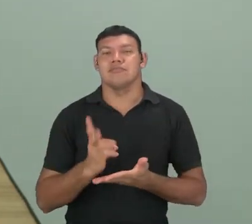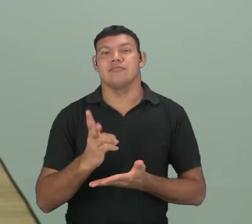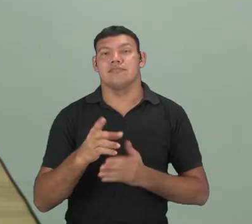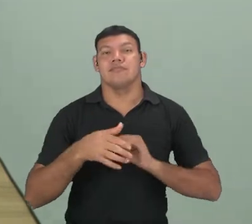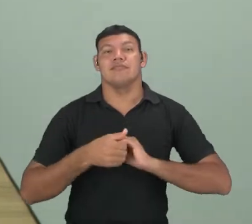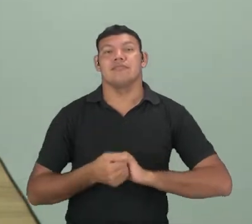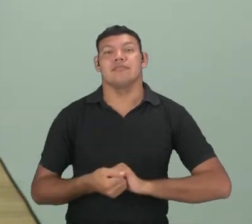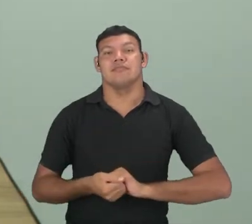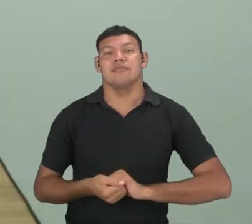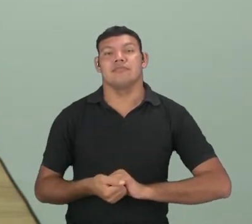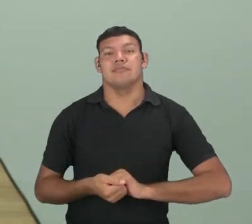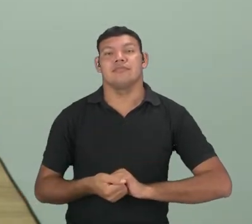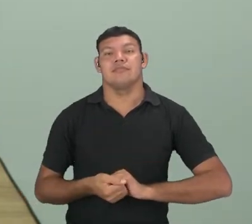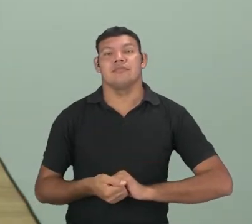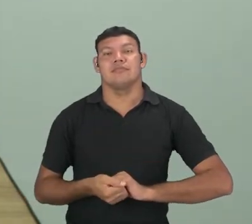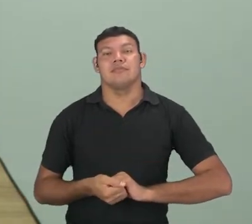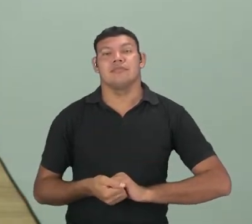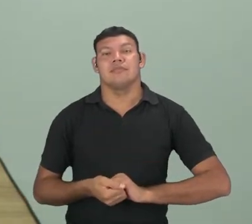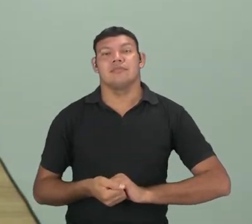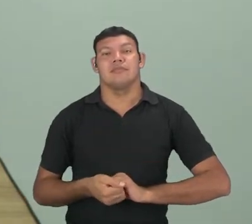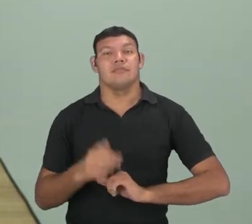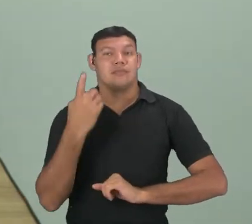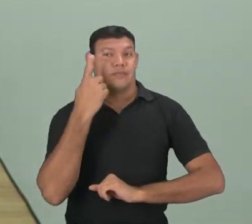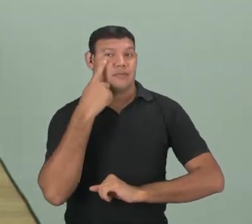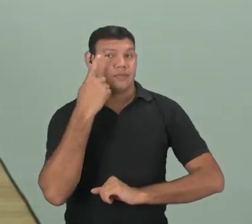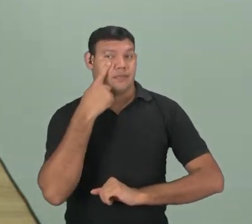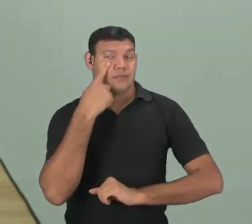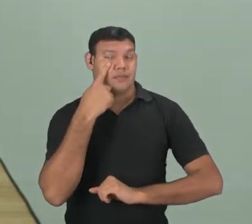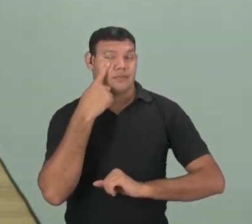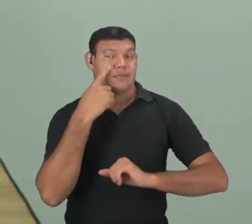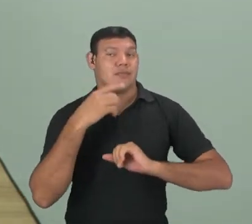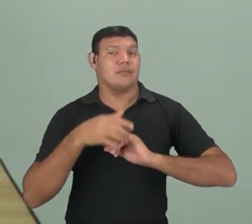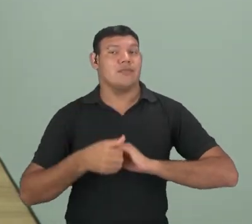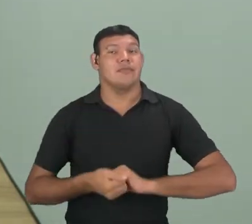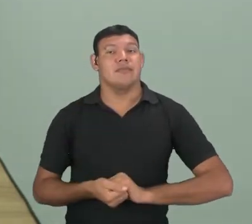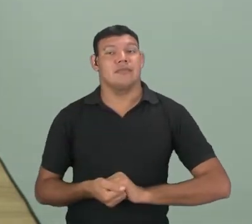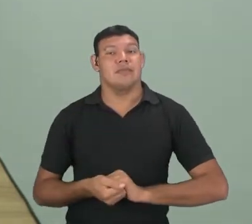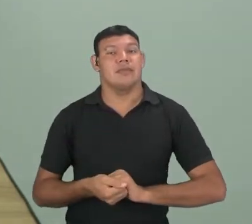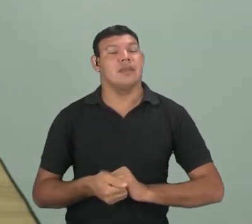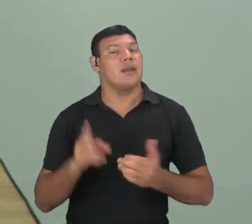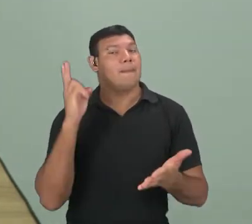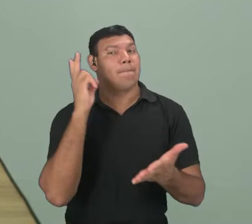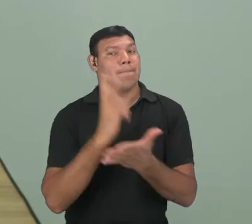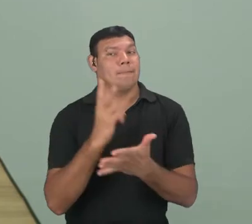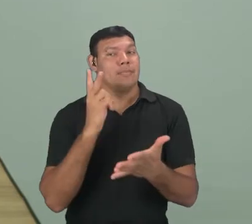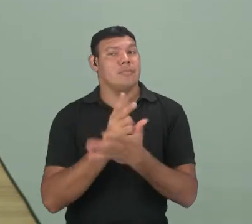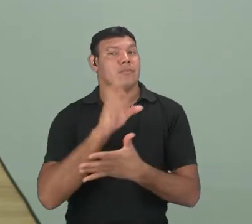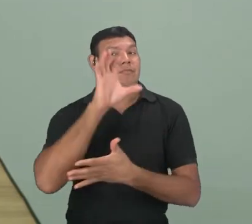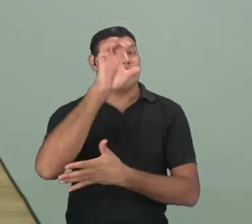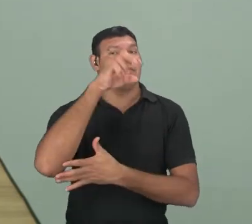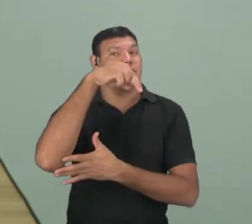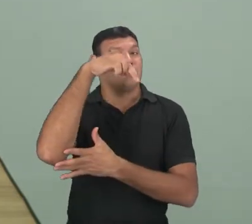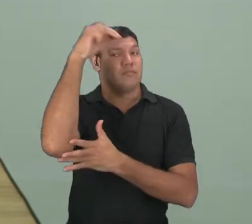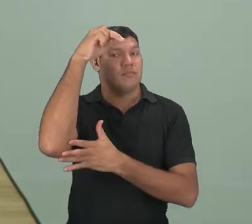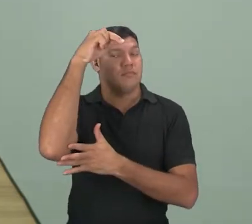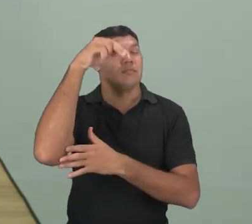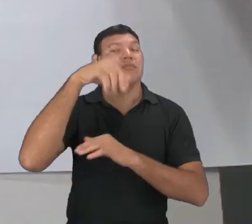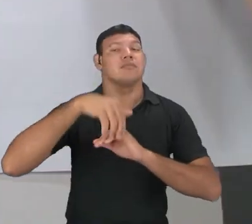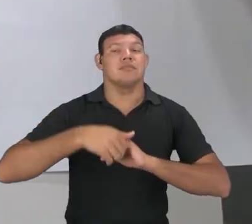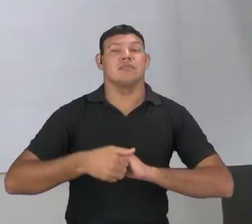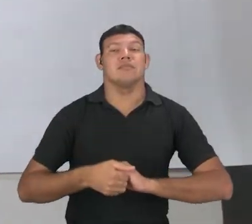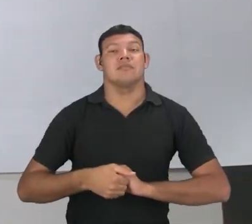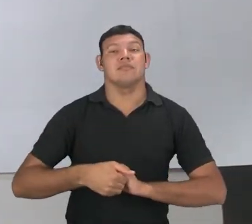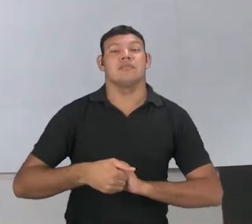dar continuidade, nós vamos ver aqui a mesma região, né?